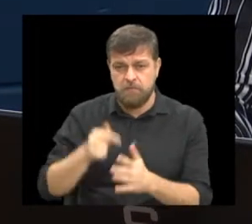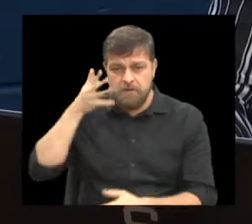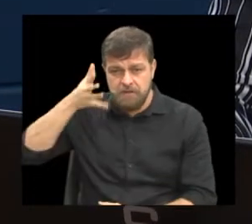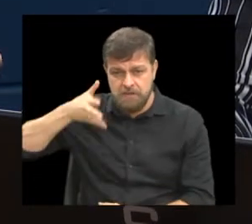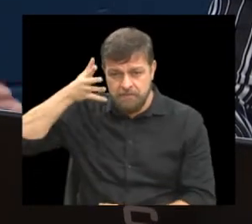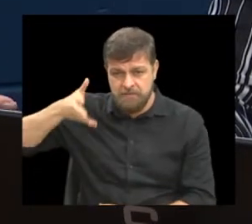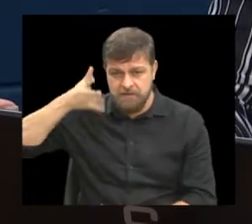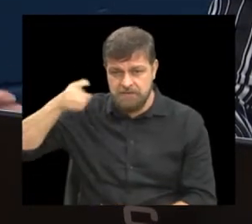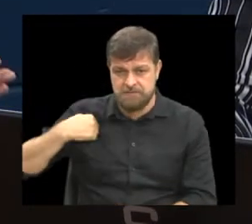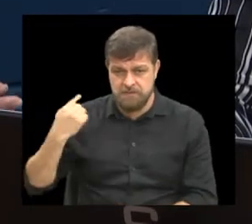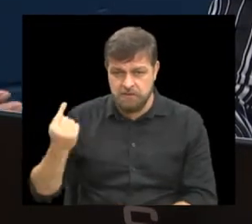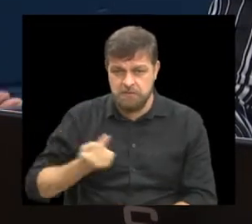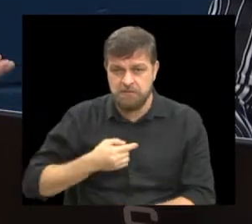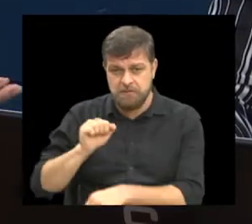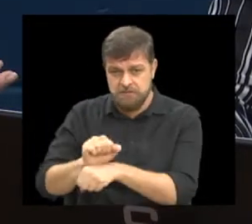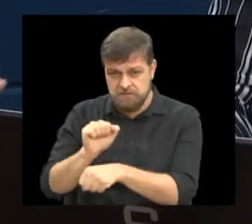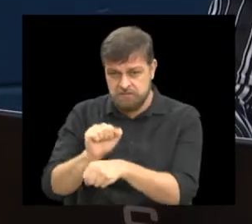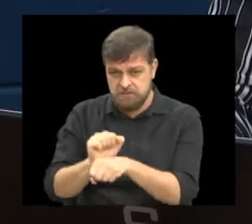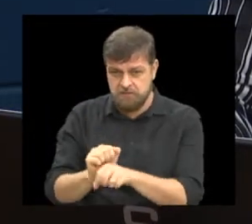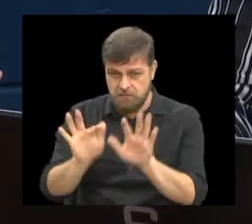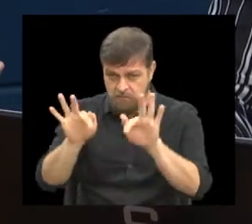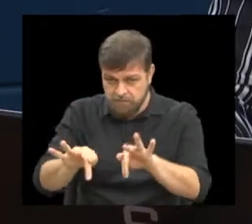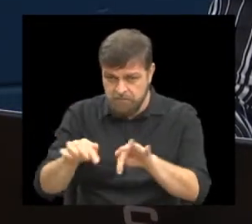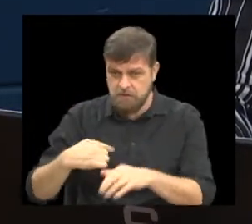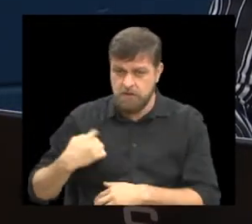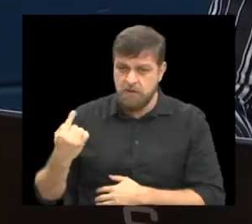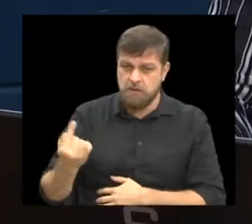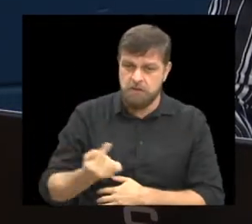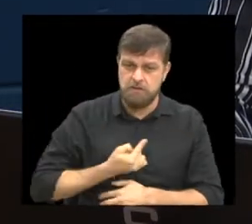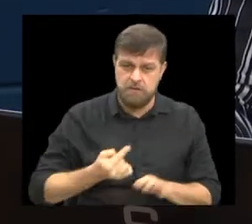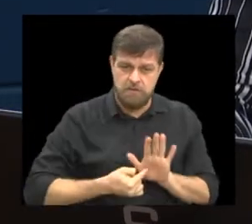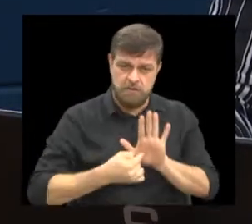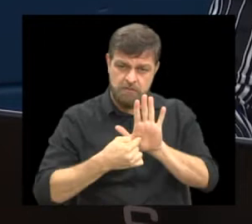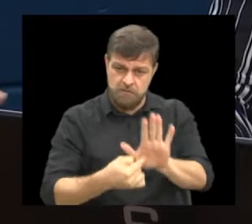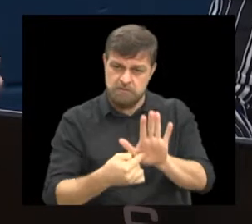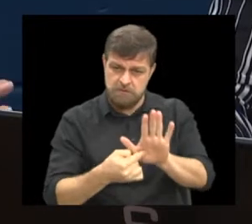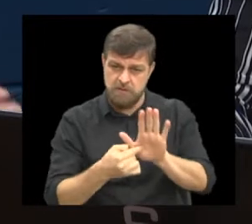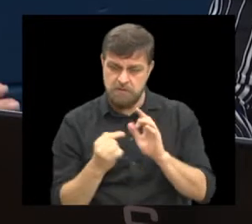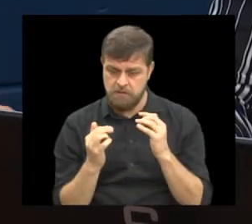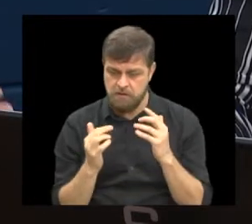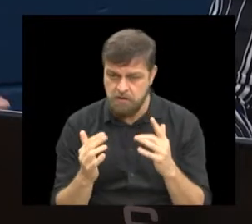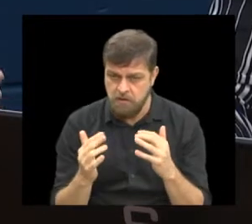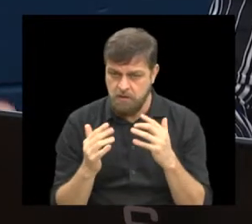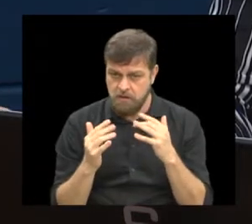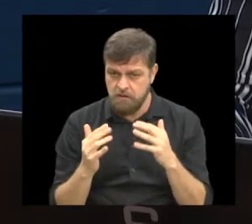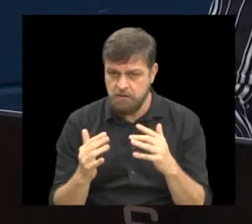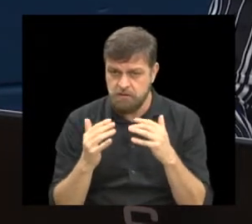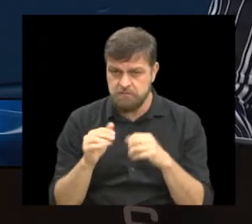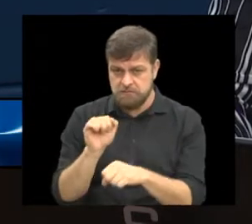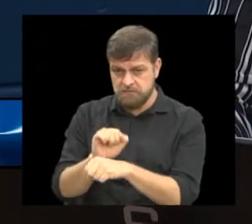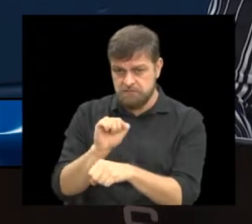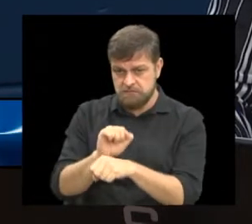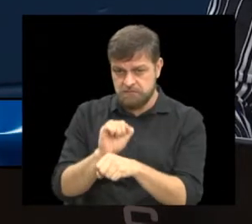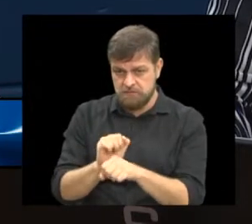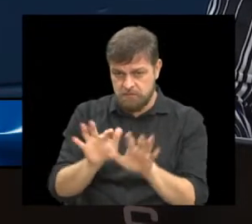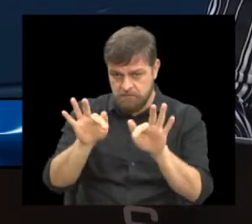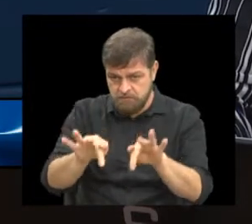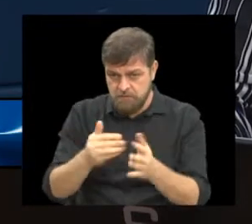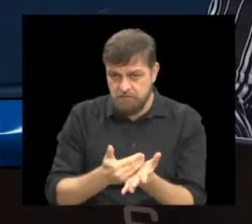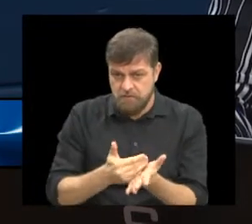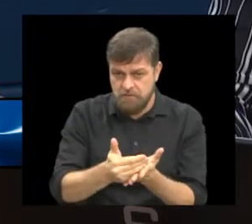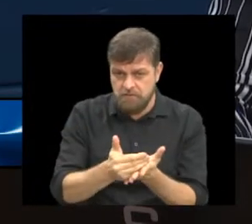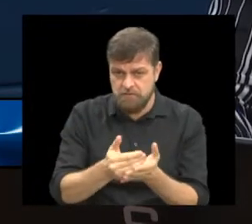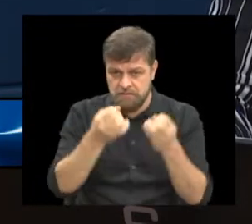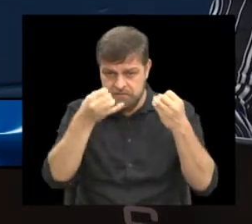palestra, aliás, nós deixamos para o fim esse para a gente que é o tesouro mesmo, que é o autismo, nós deixamos então para falar um pouquinho mais para o fim. Nós vamos começar